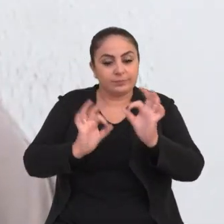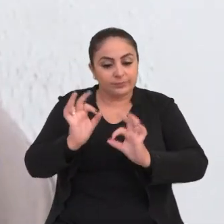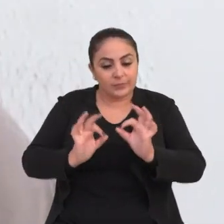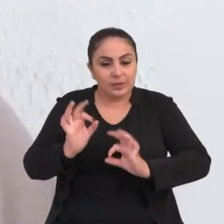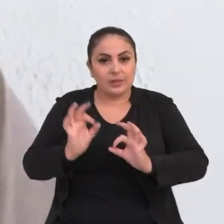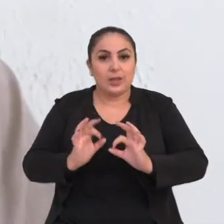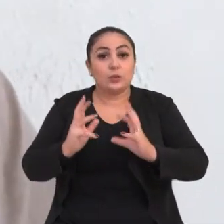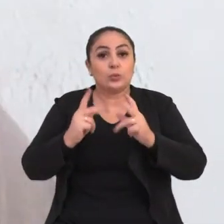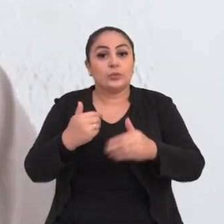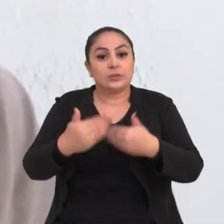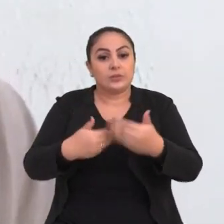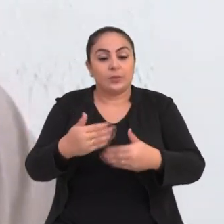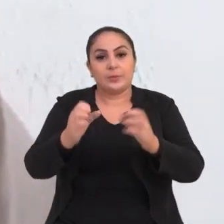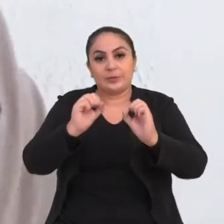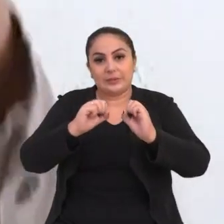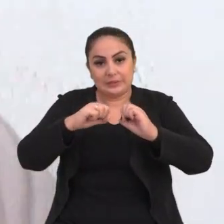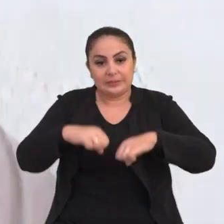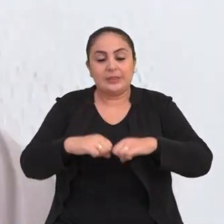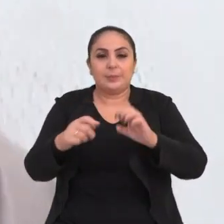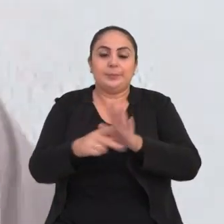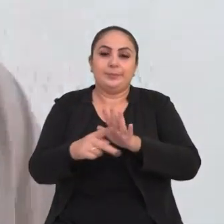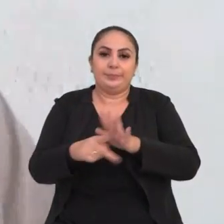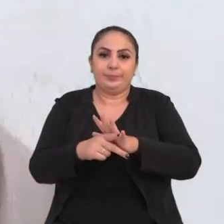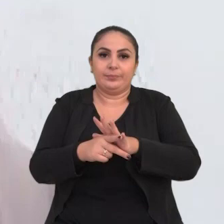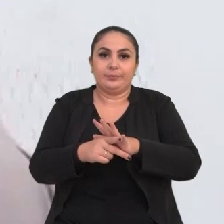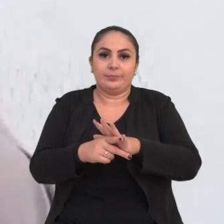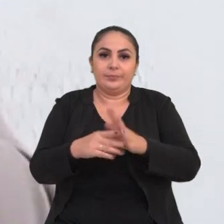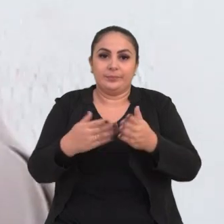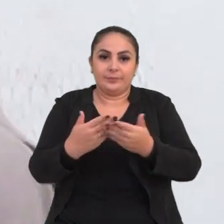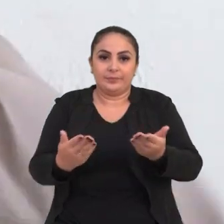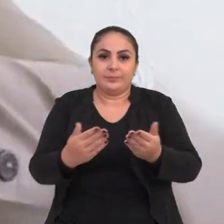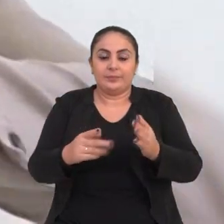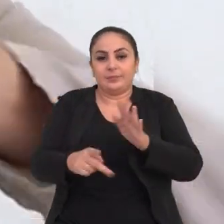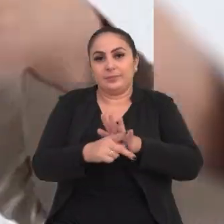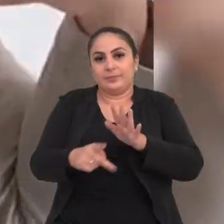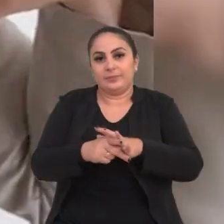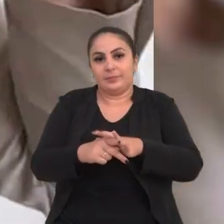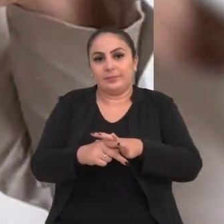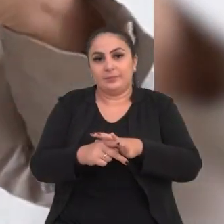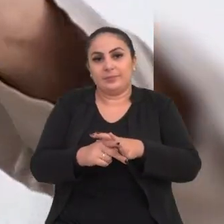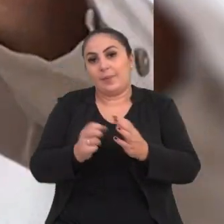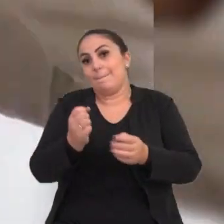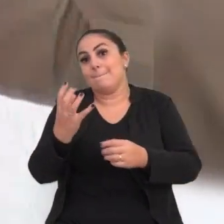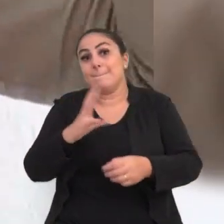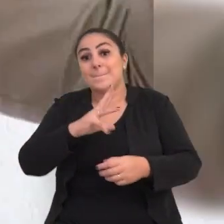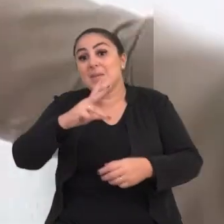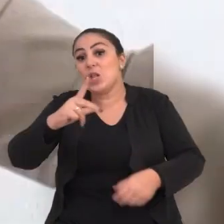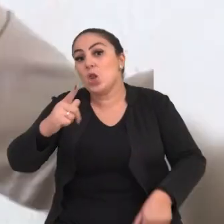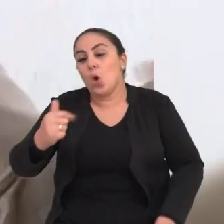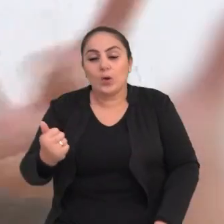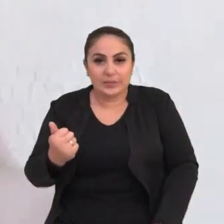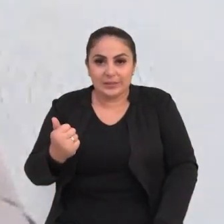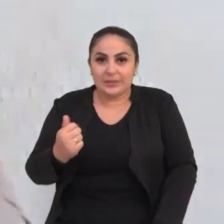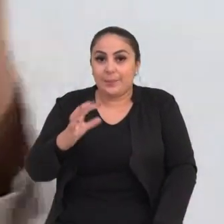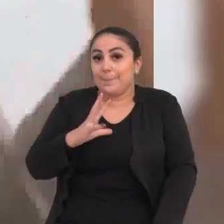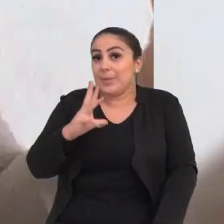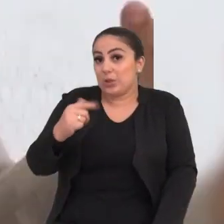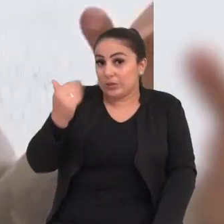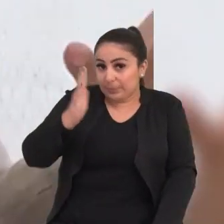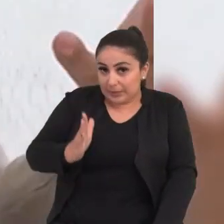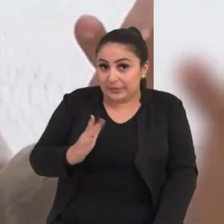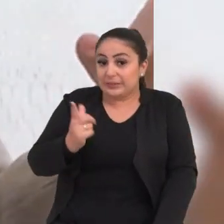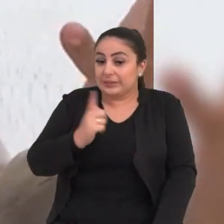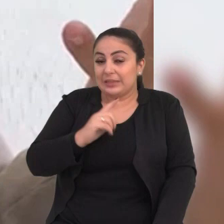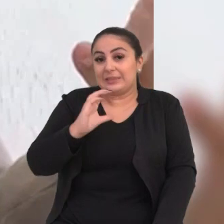tratar disso, como que ele vai desenvolver um sistema para que esse sistema pegue milhões, né, que milhões